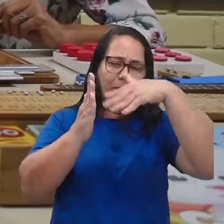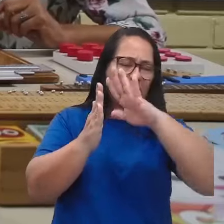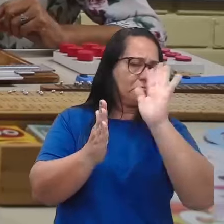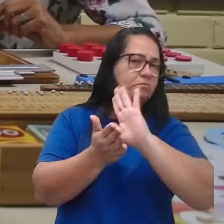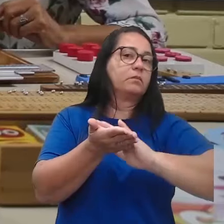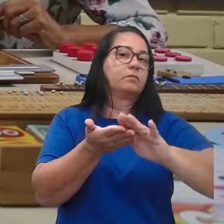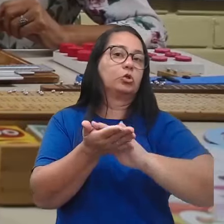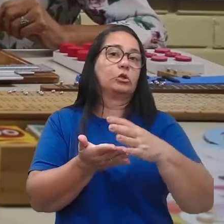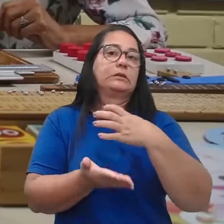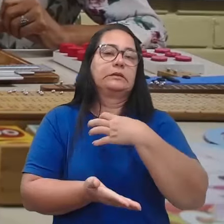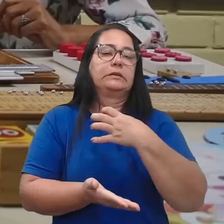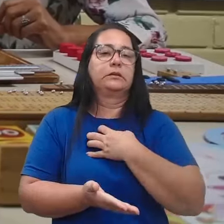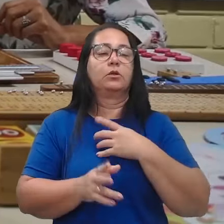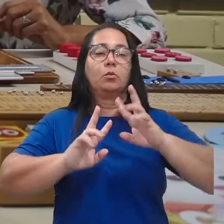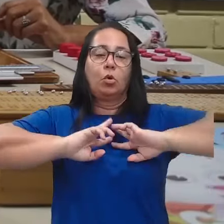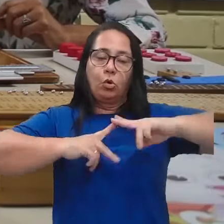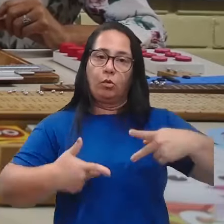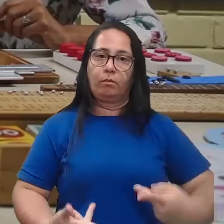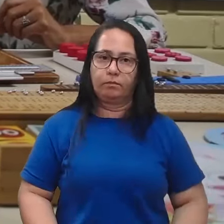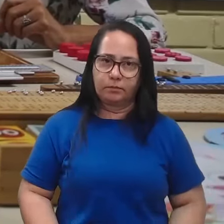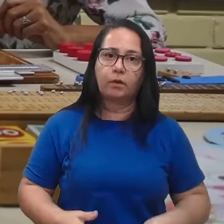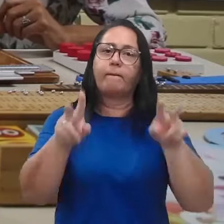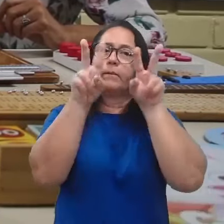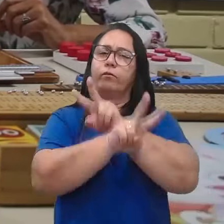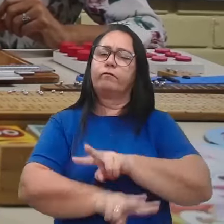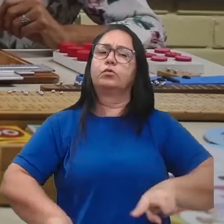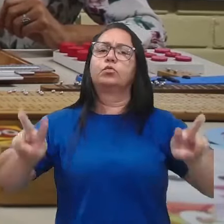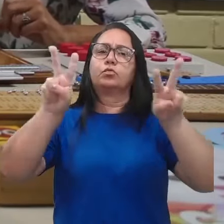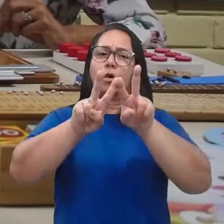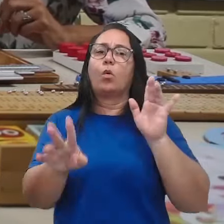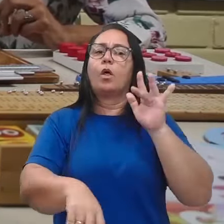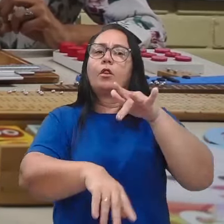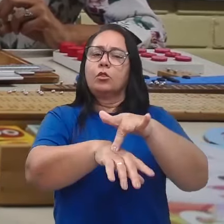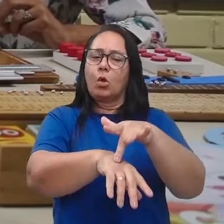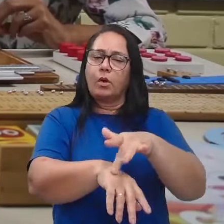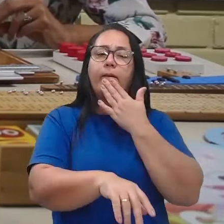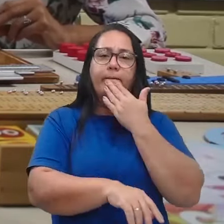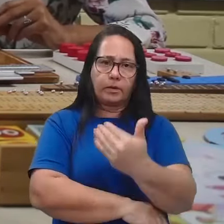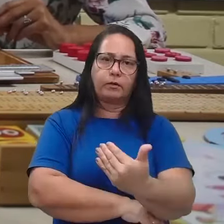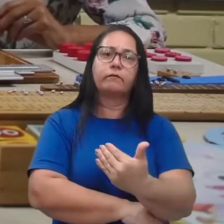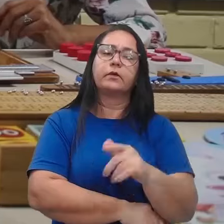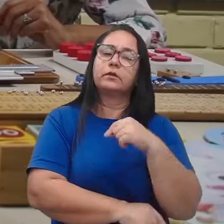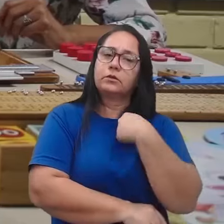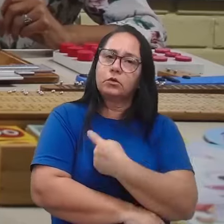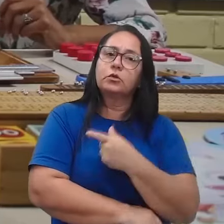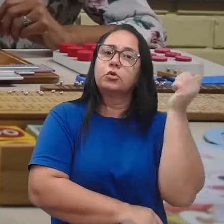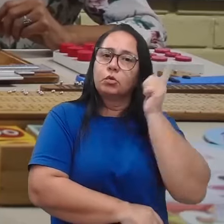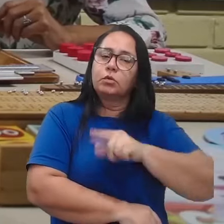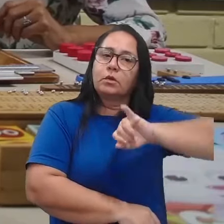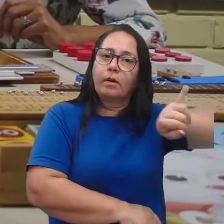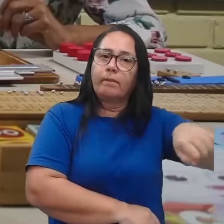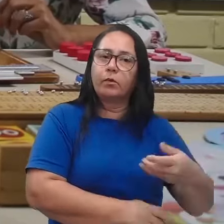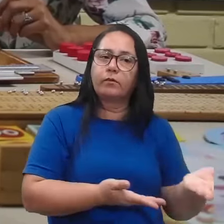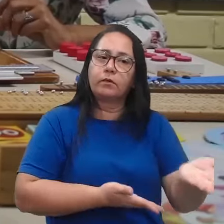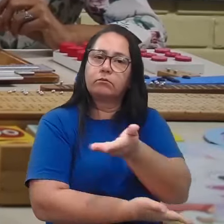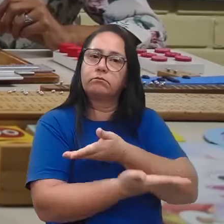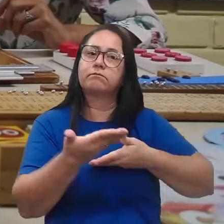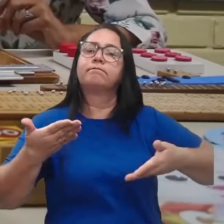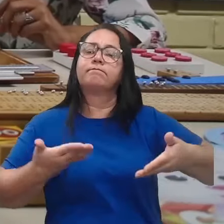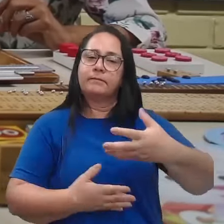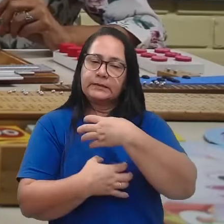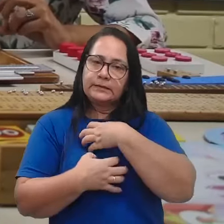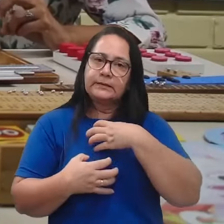verdade. O ser humano em si, ele é muito visual, muito do toque também, né? Então, acaba que a gente acaba aproveitando mais quando a gente usa mais os nossos